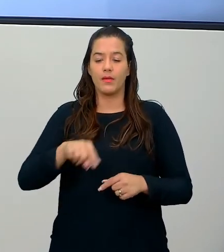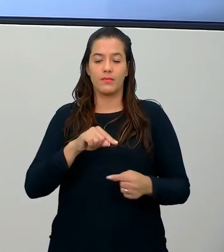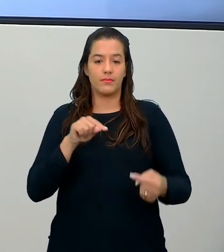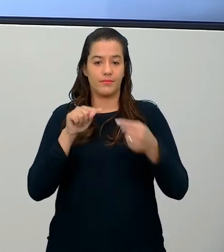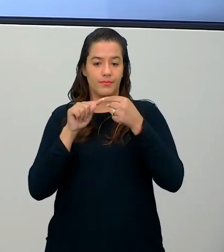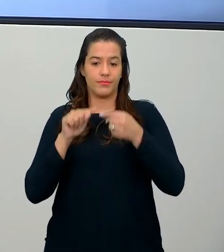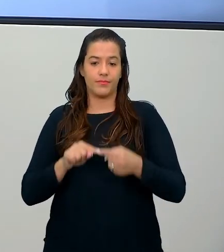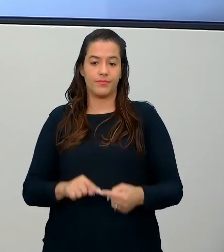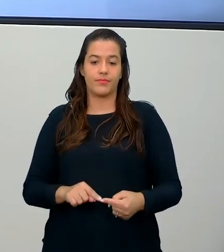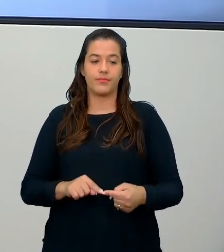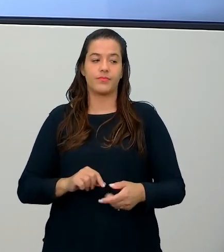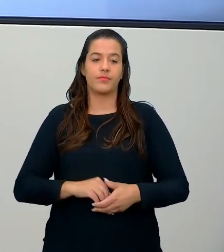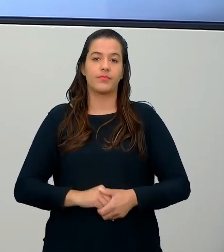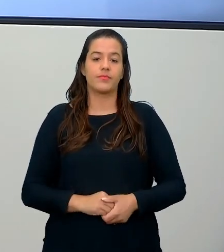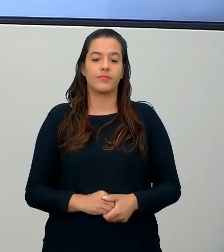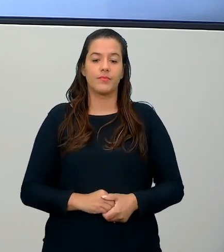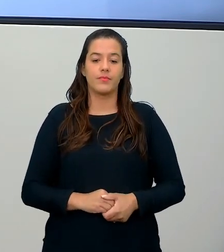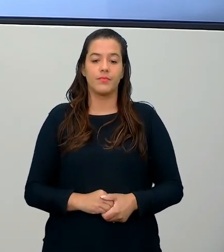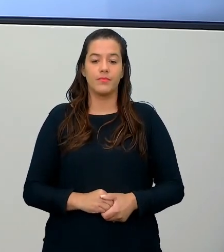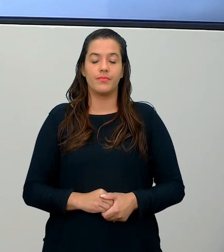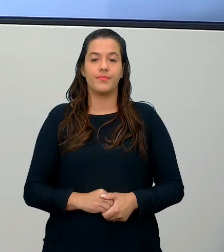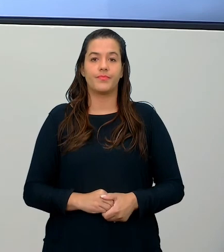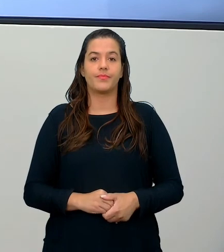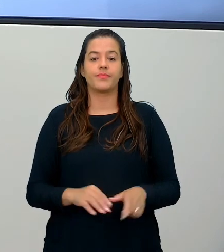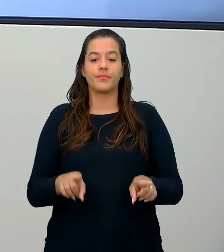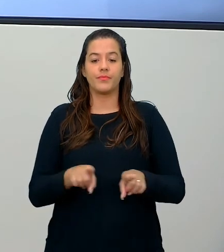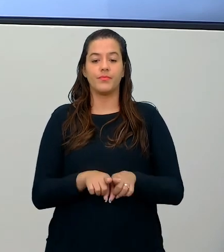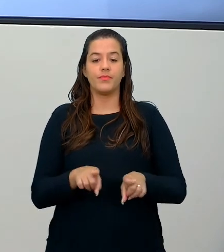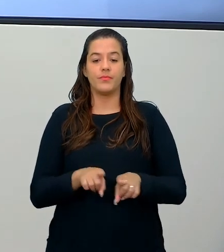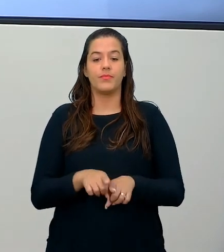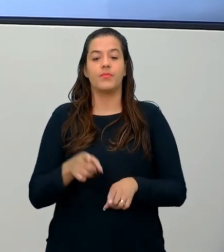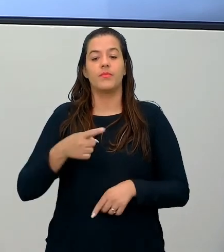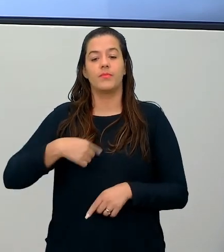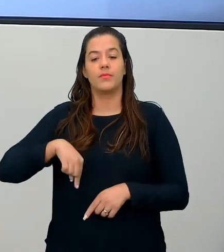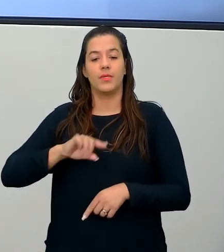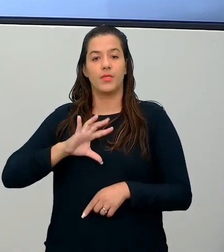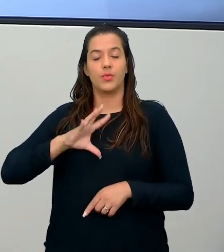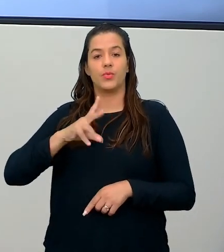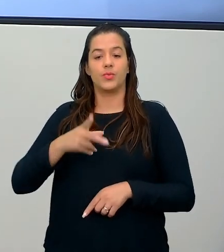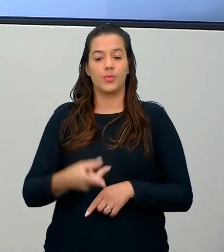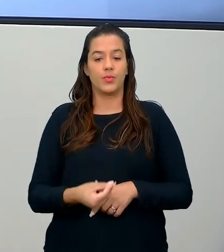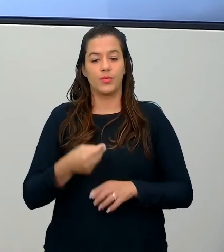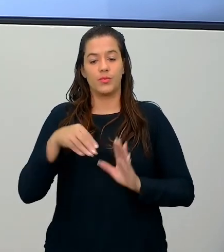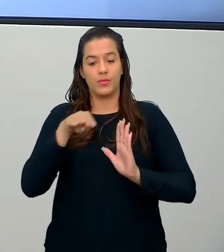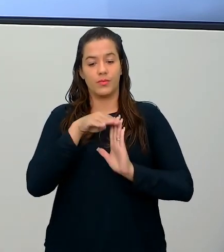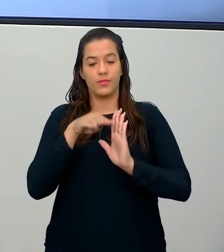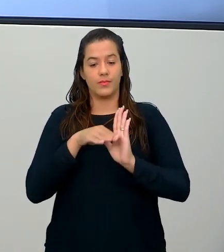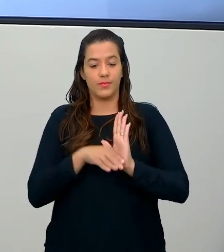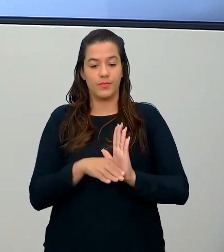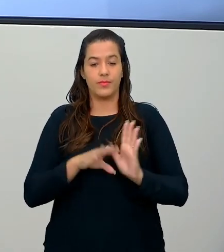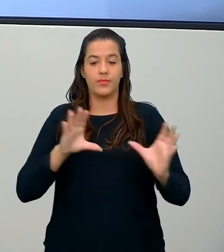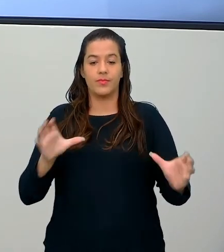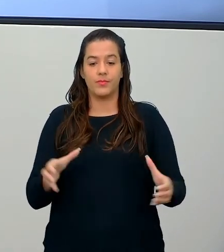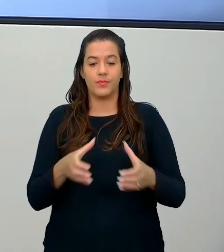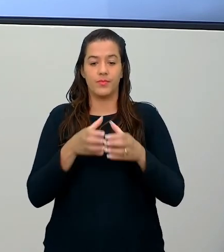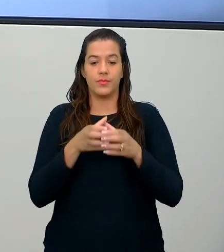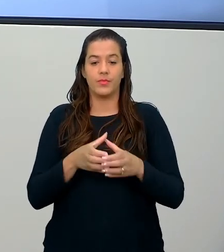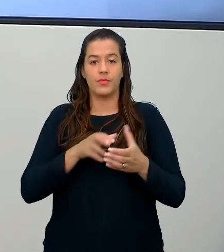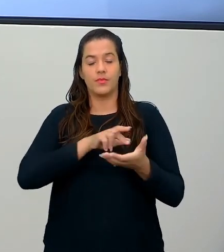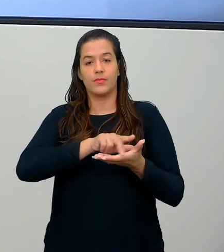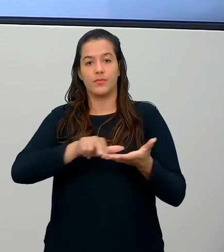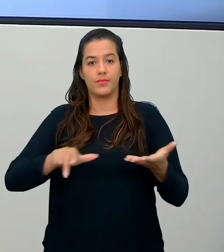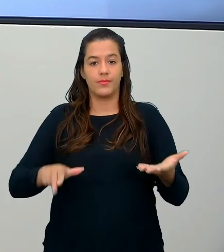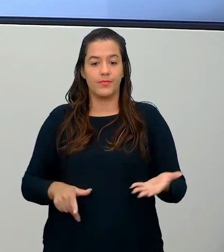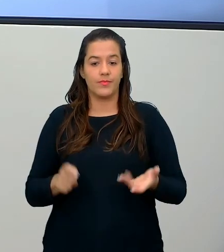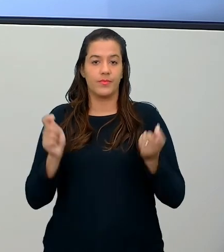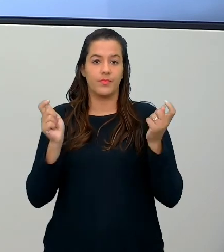relação. E aí a gente tem toda esse conjunto aí de fatores